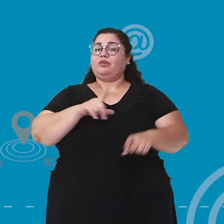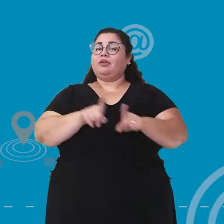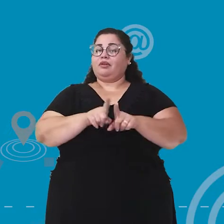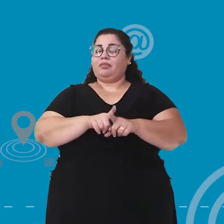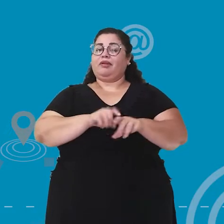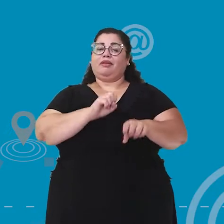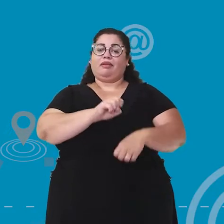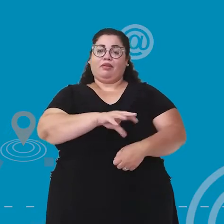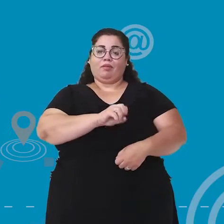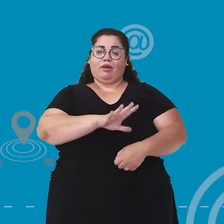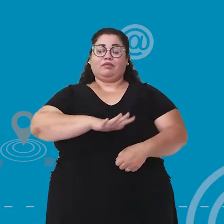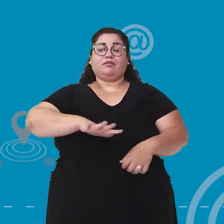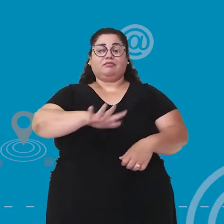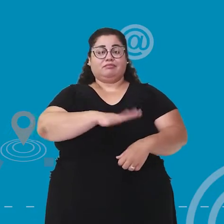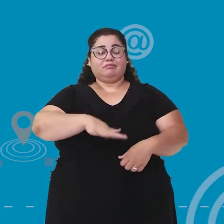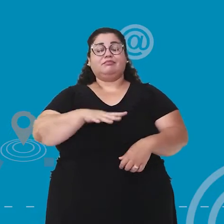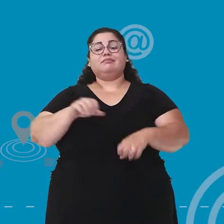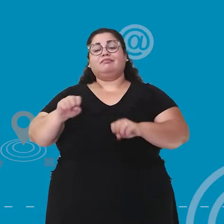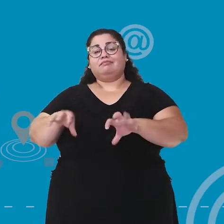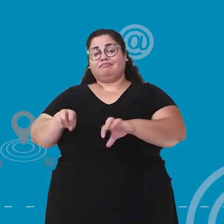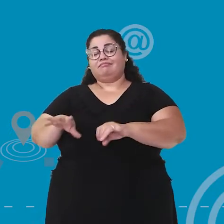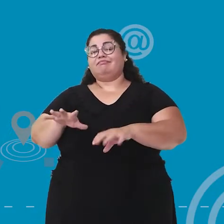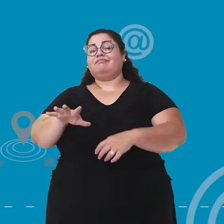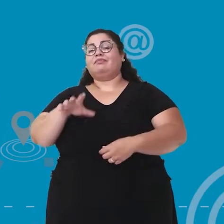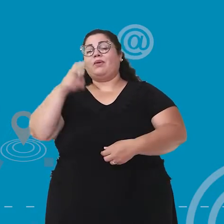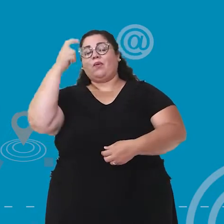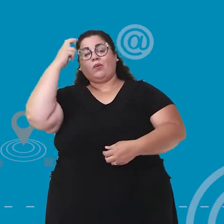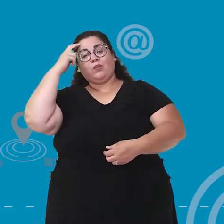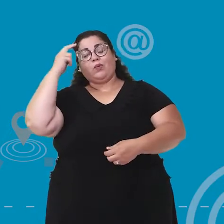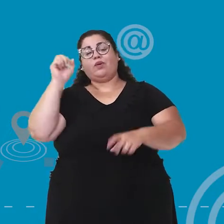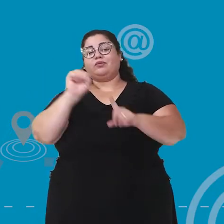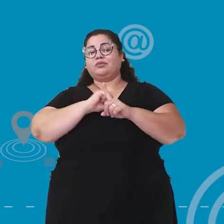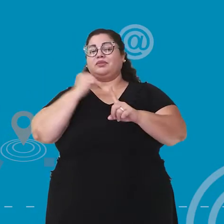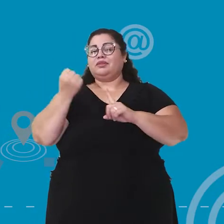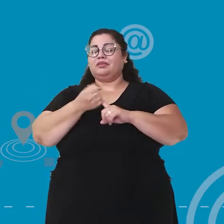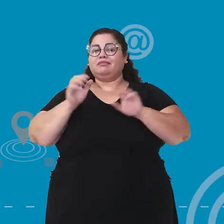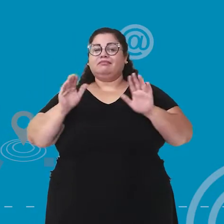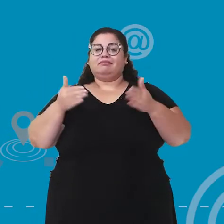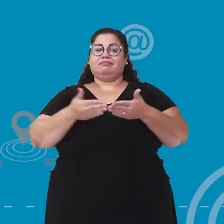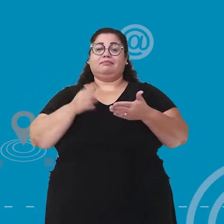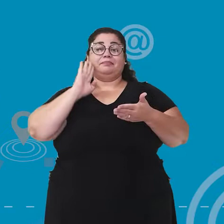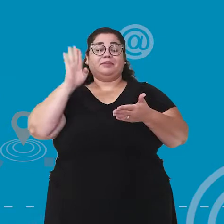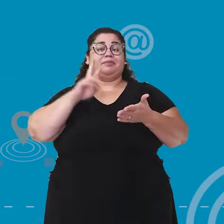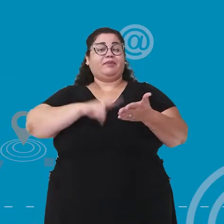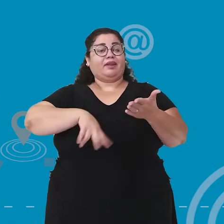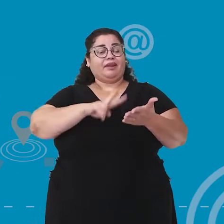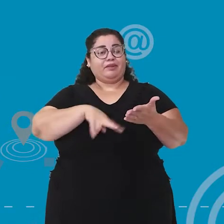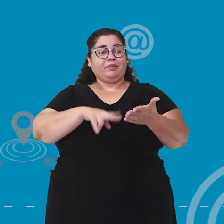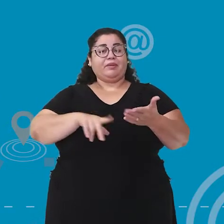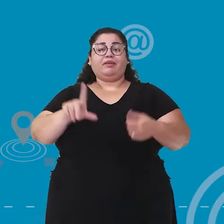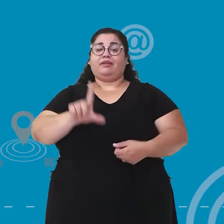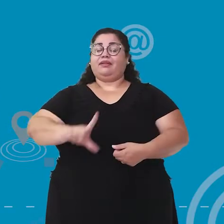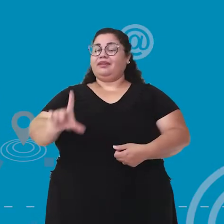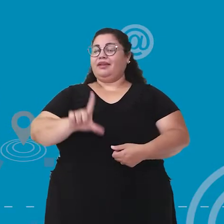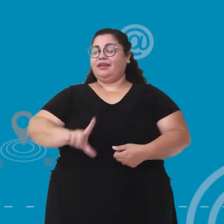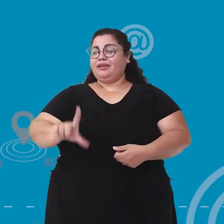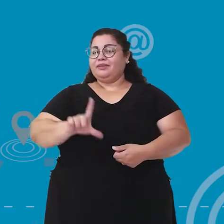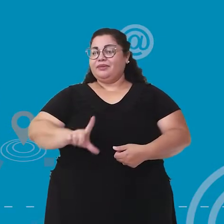privadas, nas áreas de educação, cultura, assistência social e com ênfase em